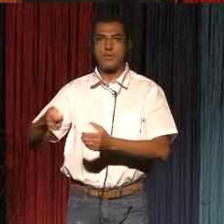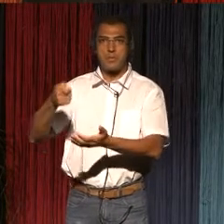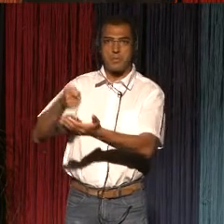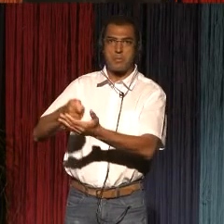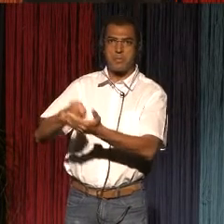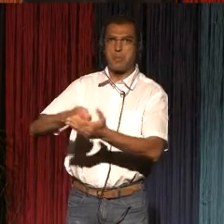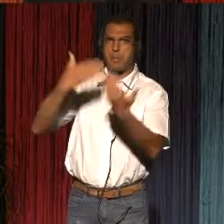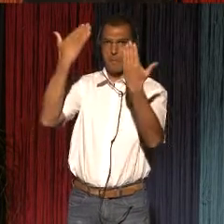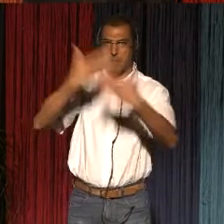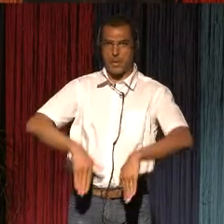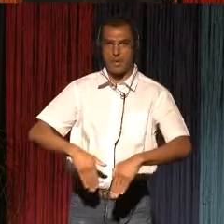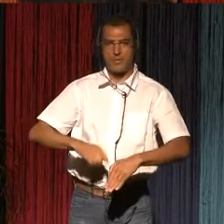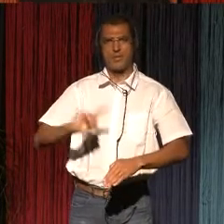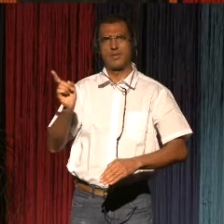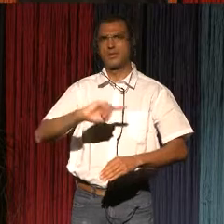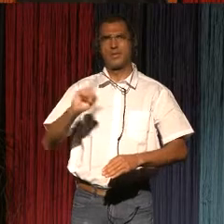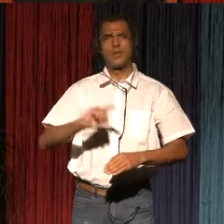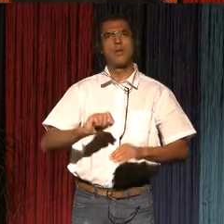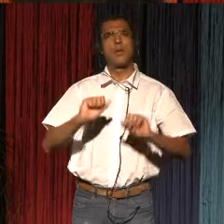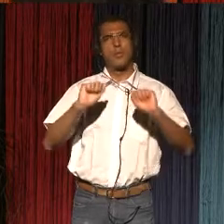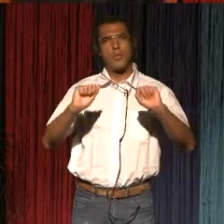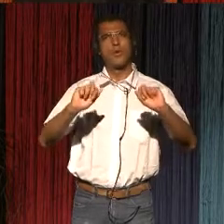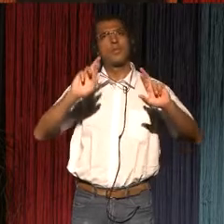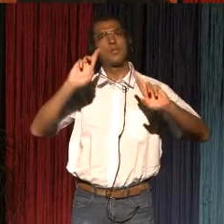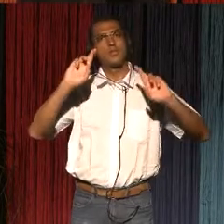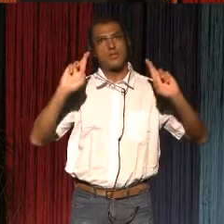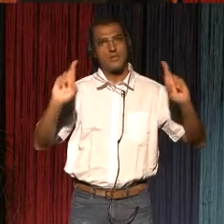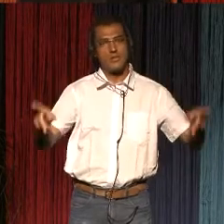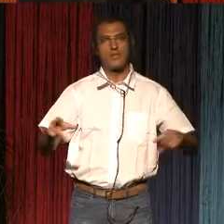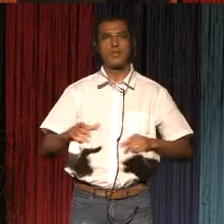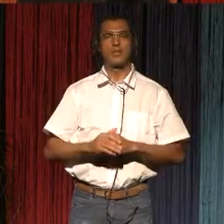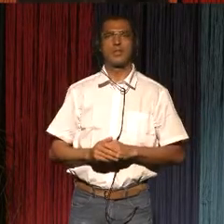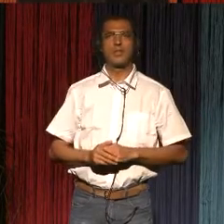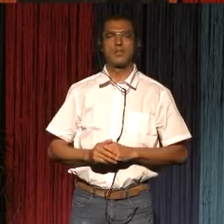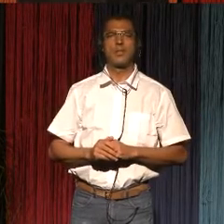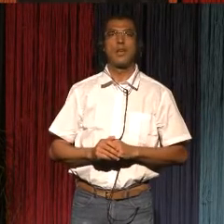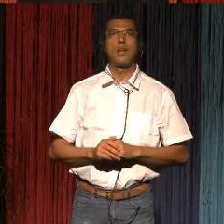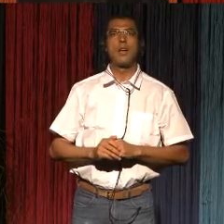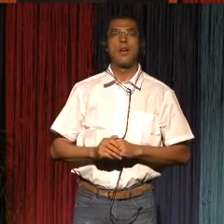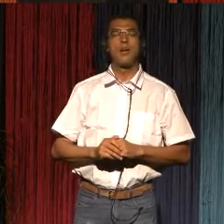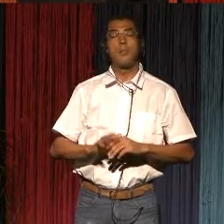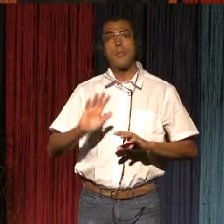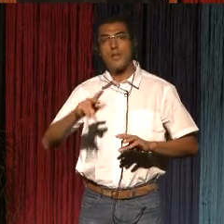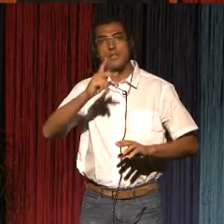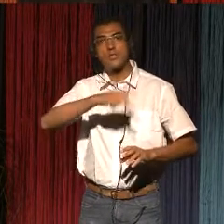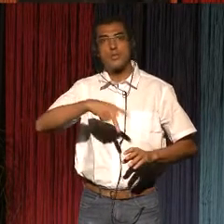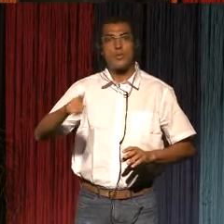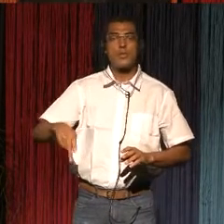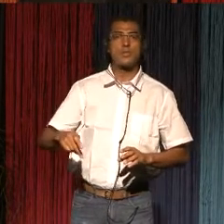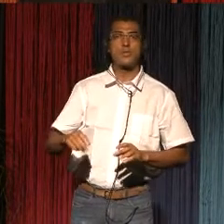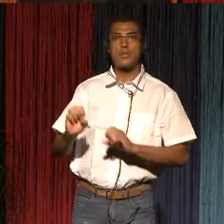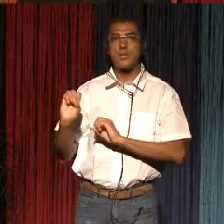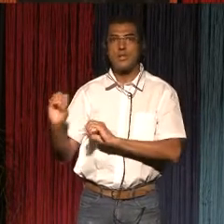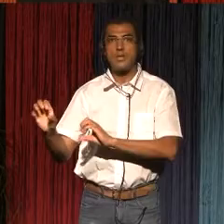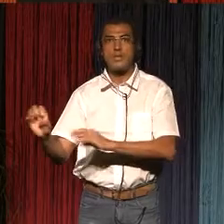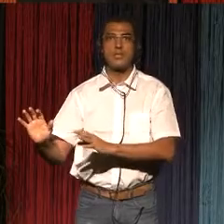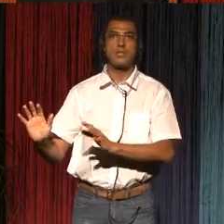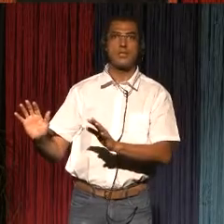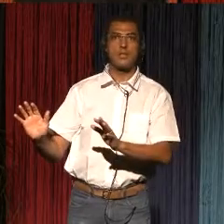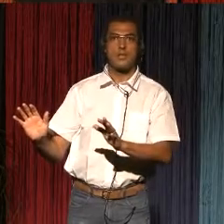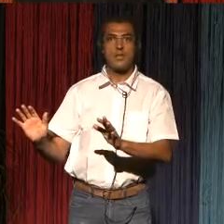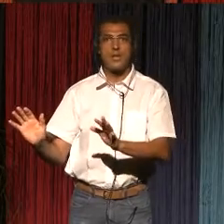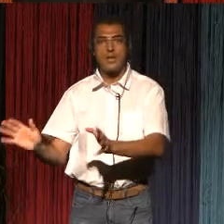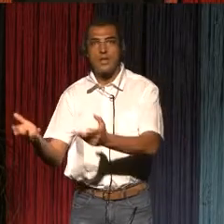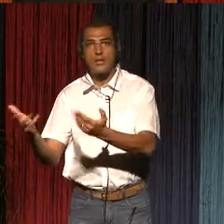piores, comparados aos professores que apenas facilitaram a aprendizagem. Crianças jovens